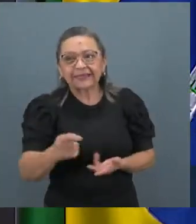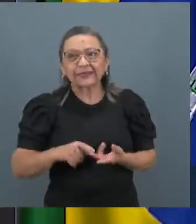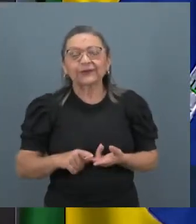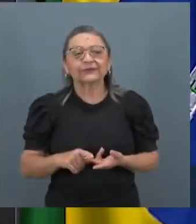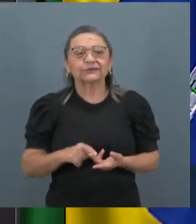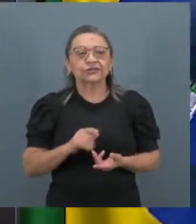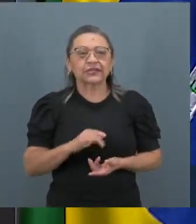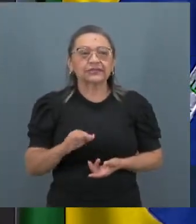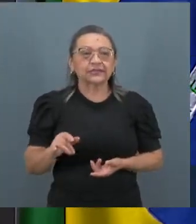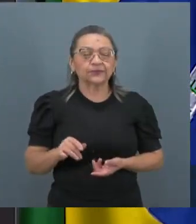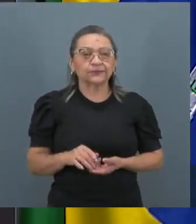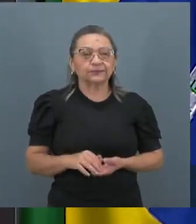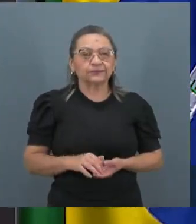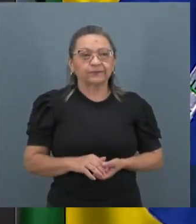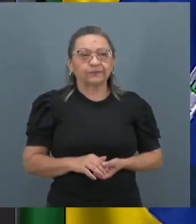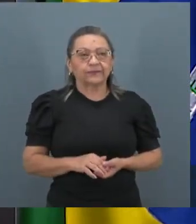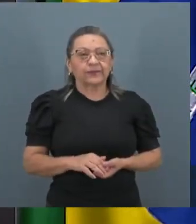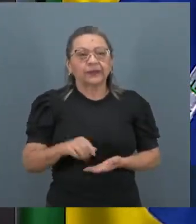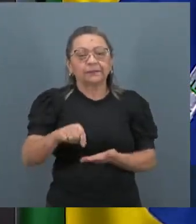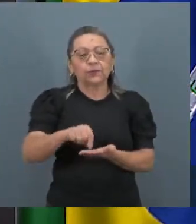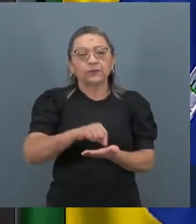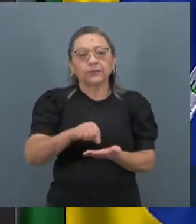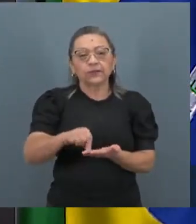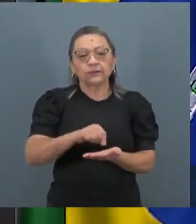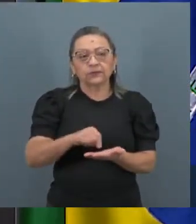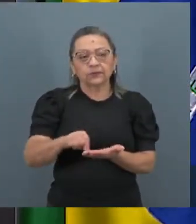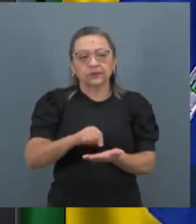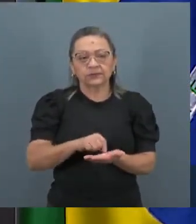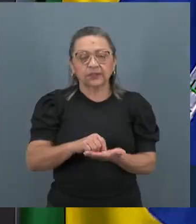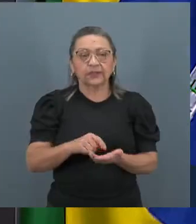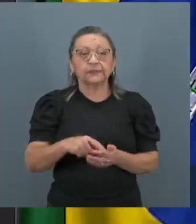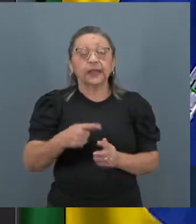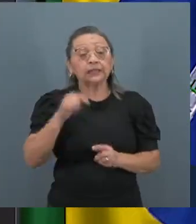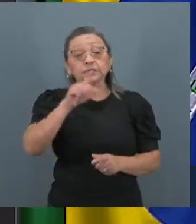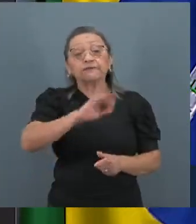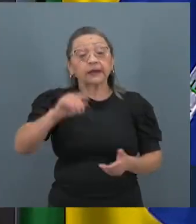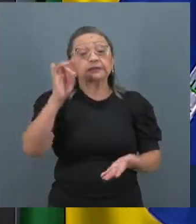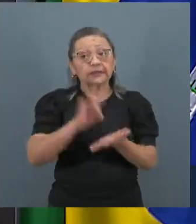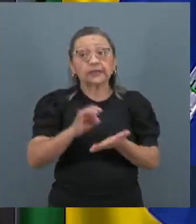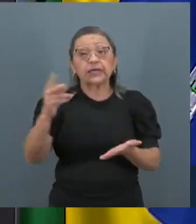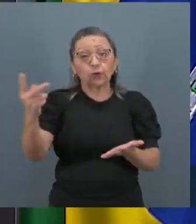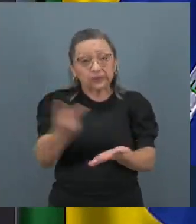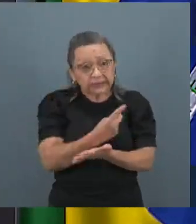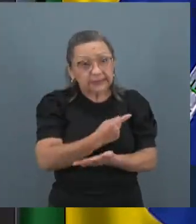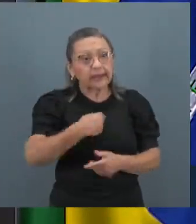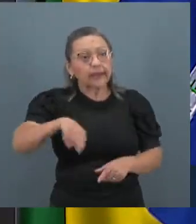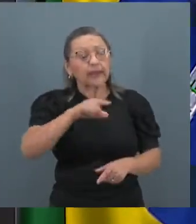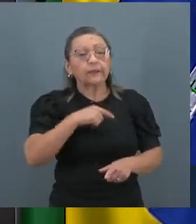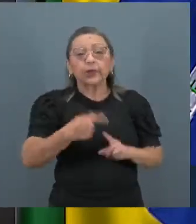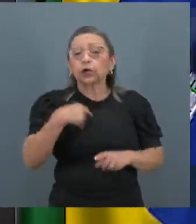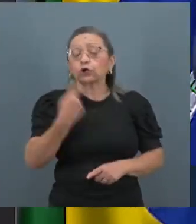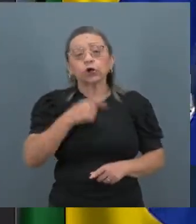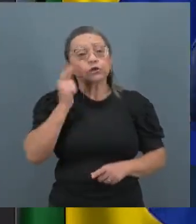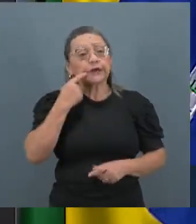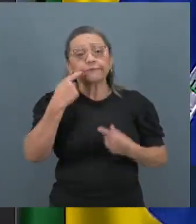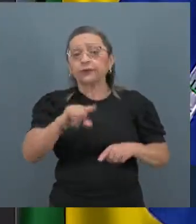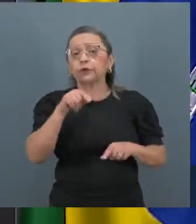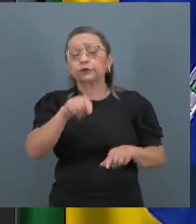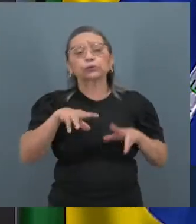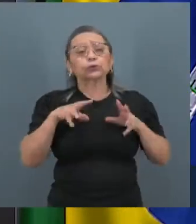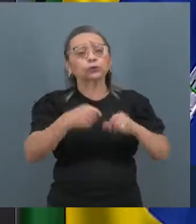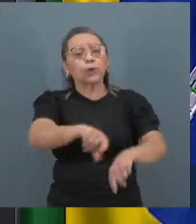levar aposentado. Porque é isso que vai acontecer na prática, já aconteceu. A gente já viu esse filme de